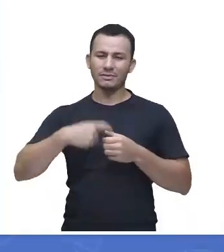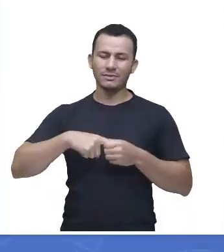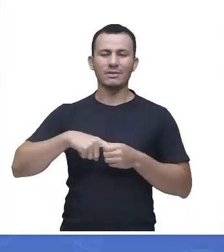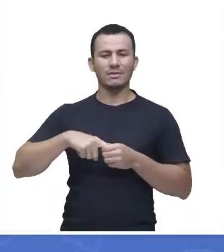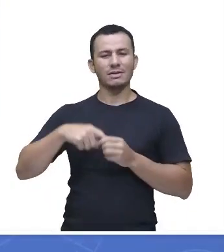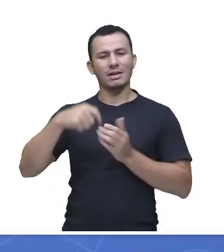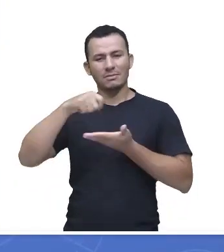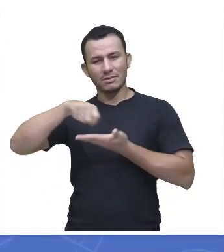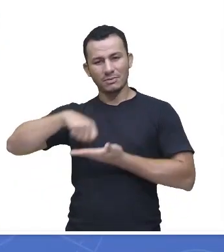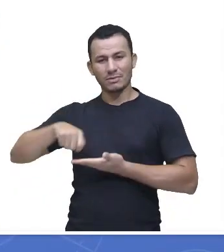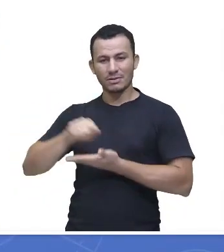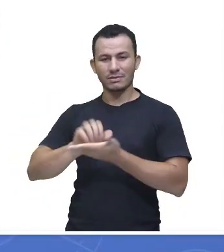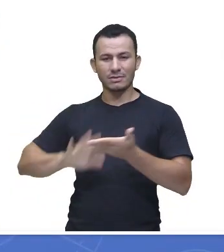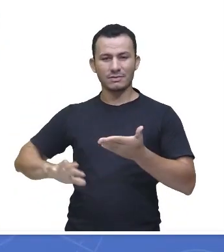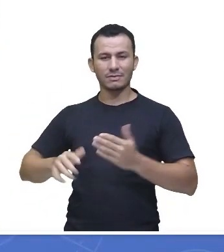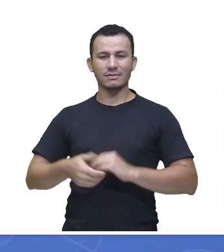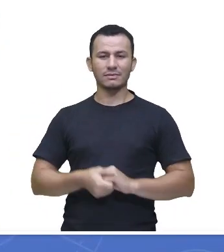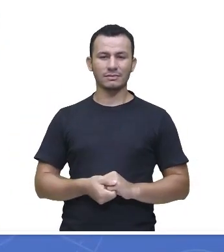para conferir seu trabalho.